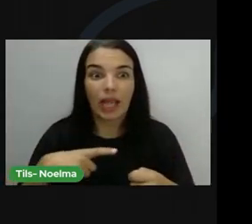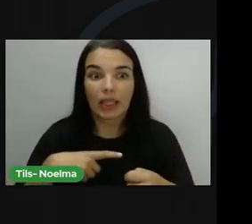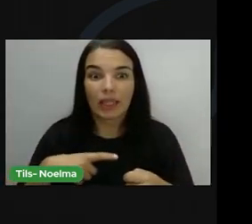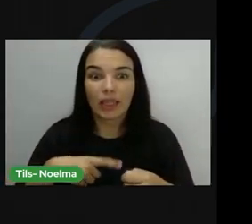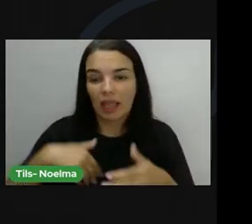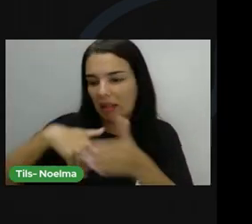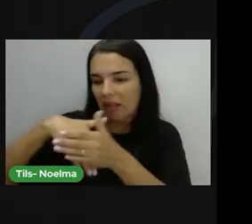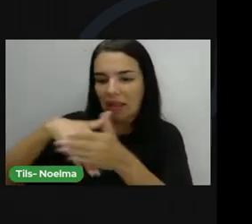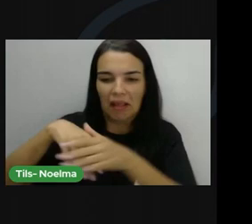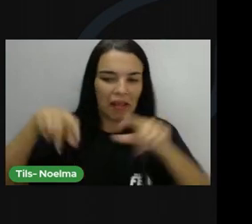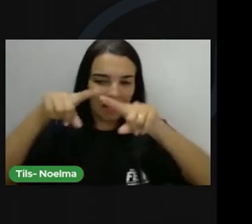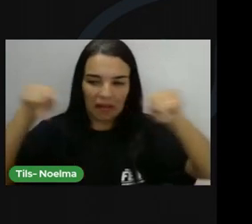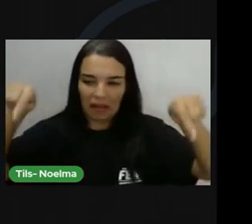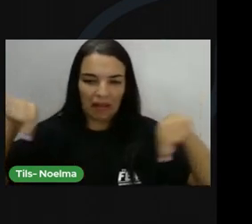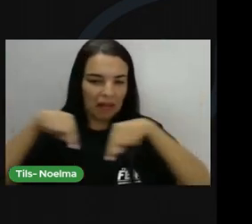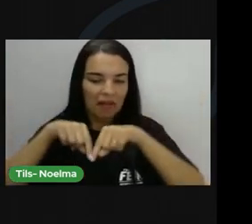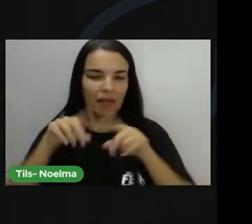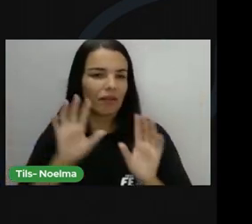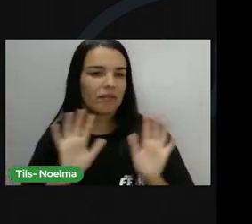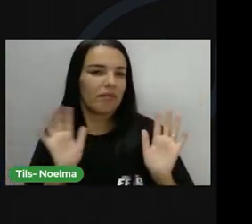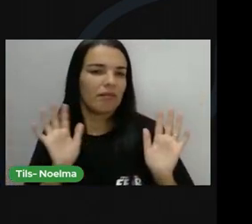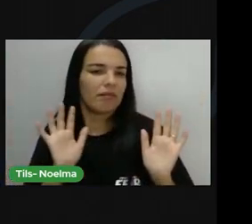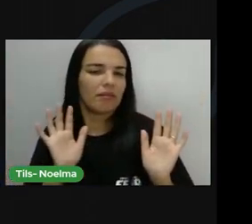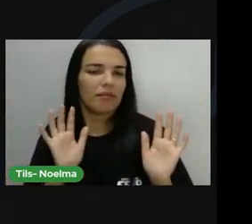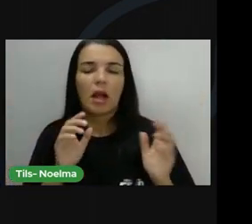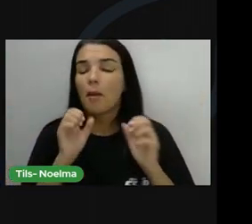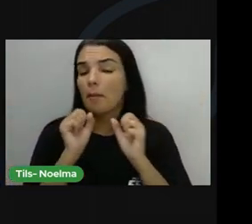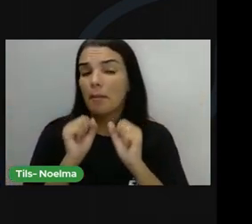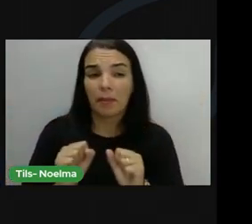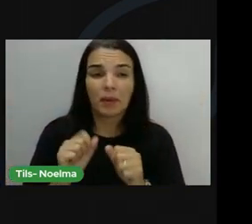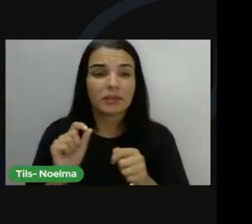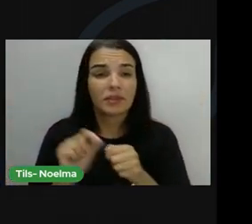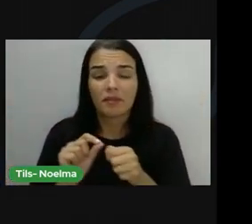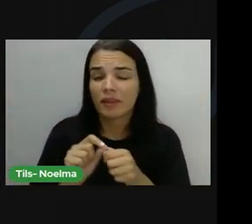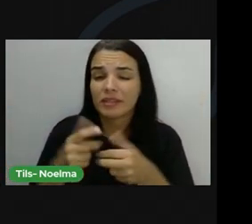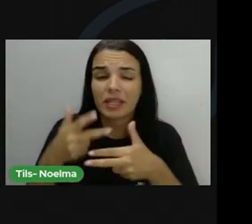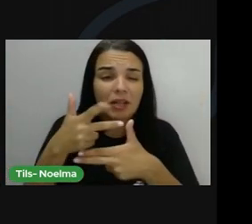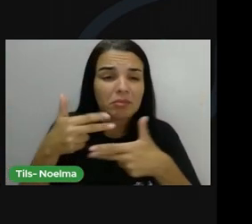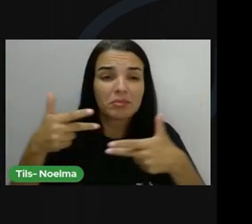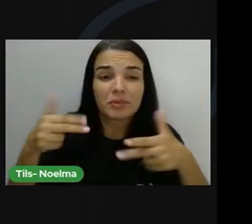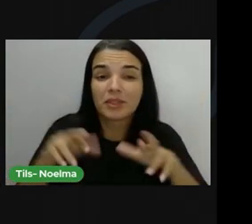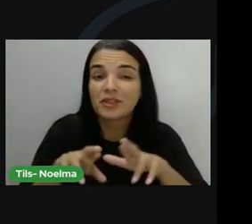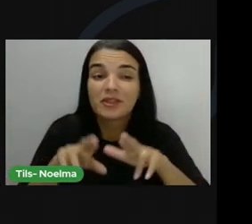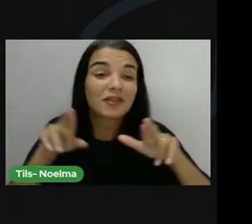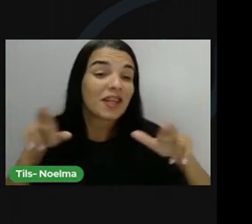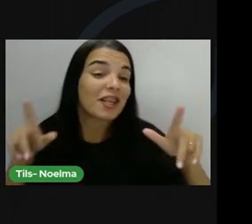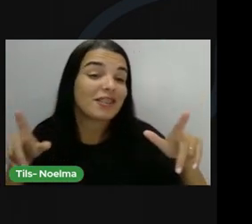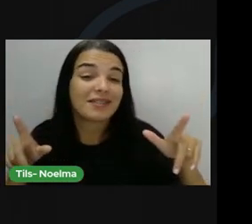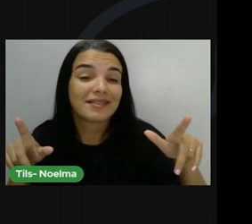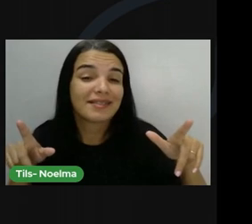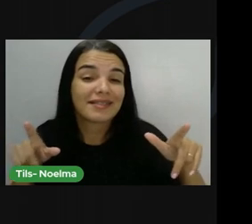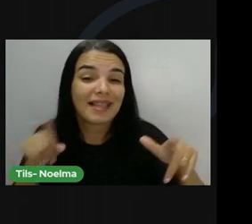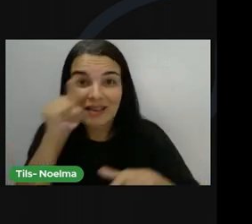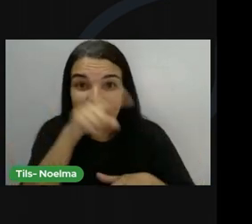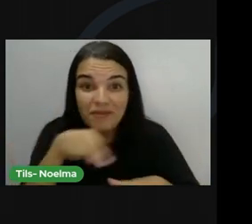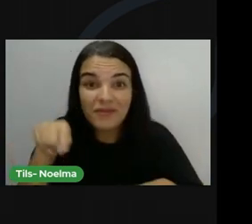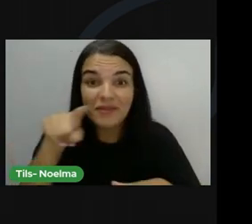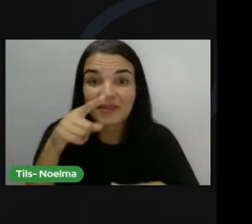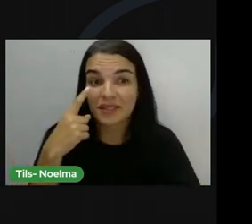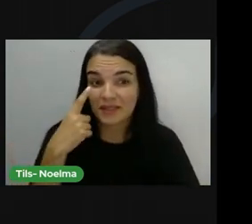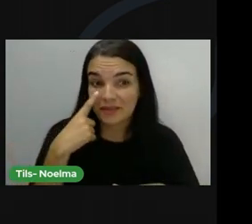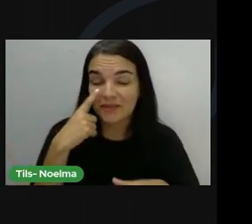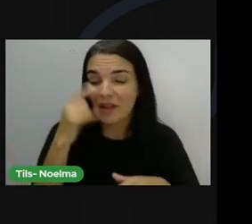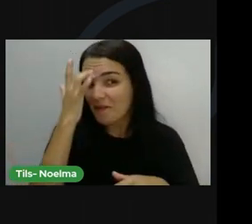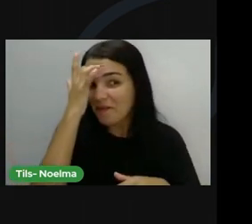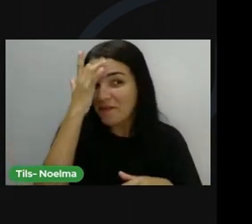Na calçada, na praça ou no quintal, podemos improvisar vários jogos divertidos. Vocês viram, amiguinhos, como é